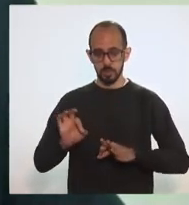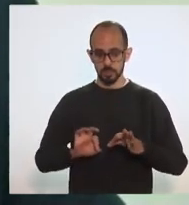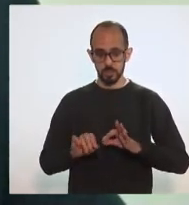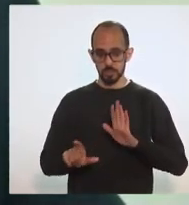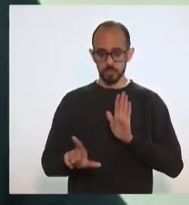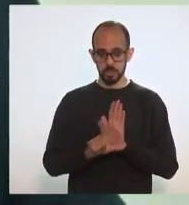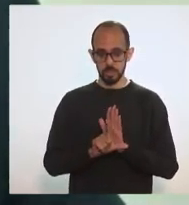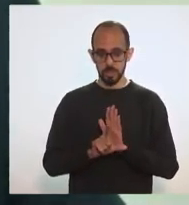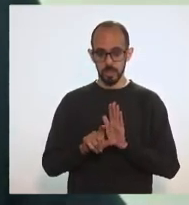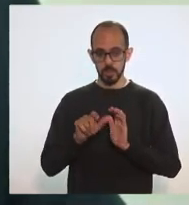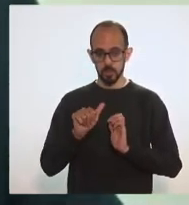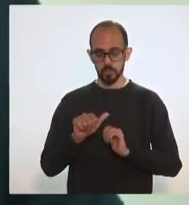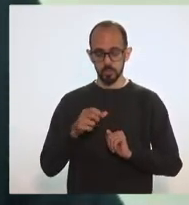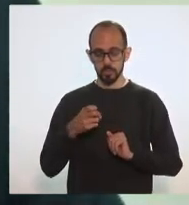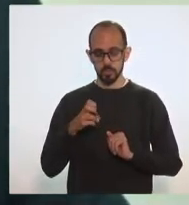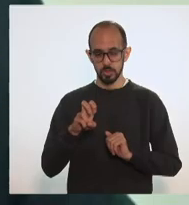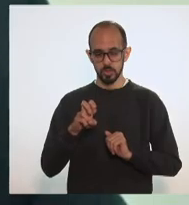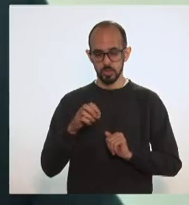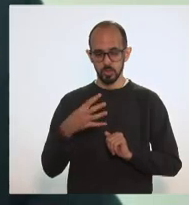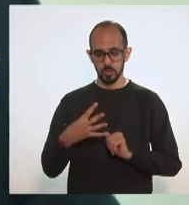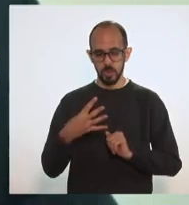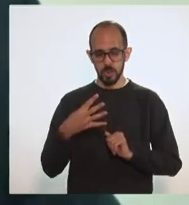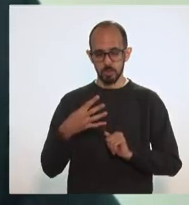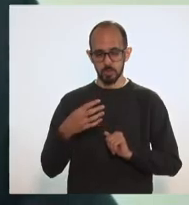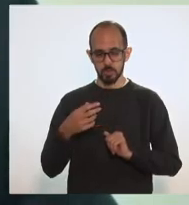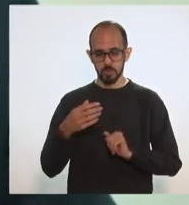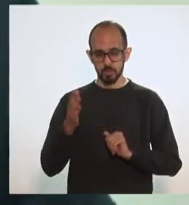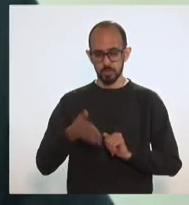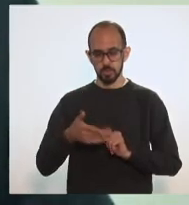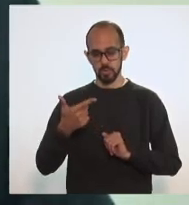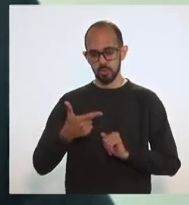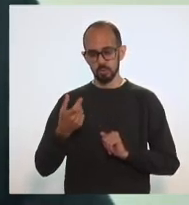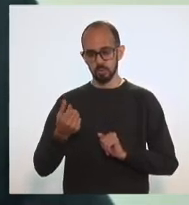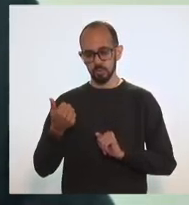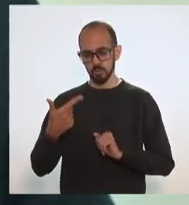aprovado. 24, deputado Rodrigo Amorim,